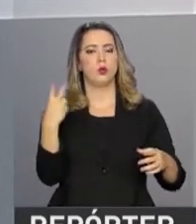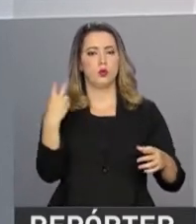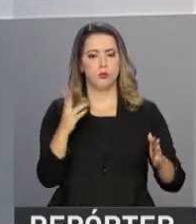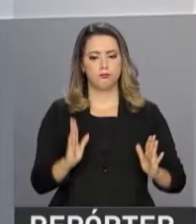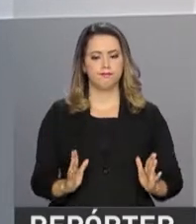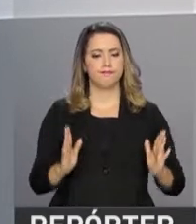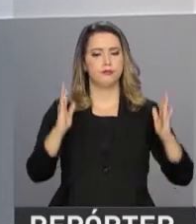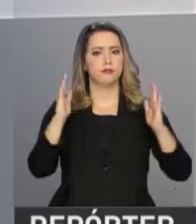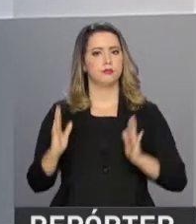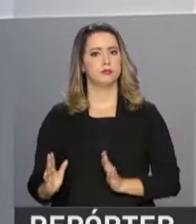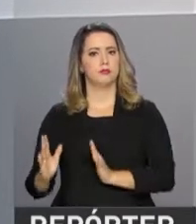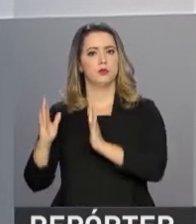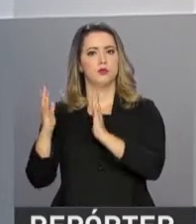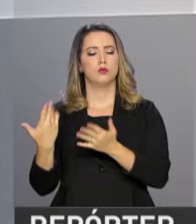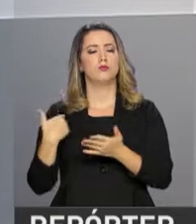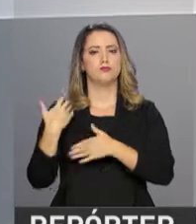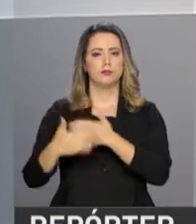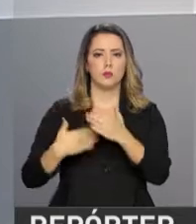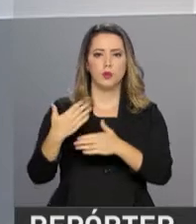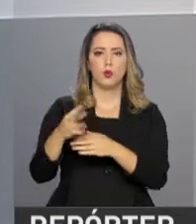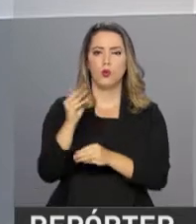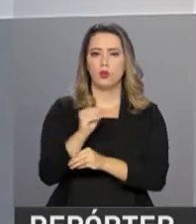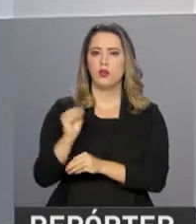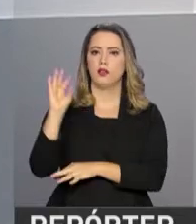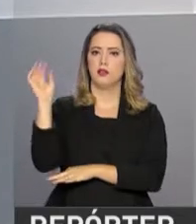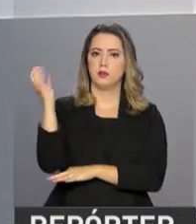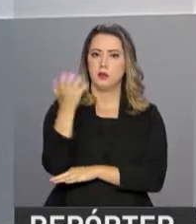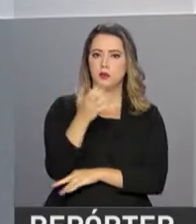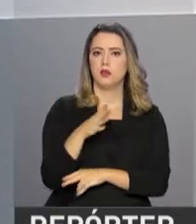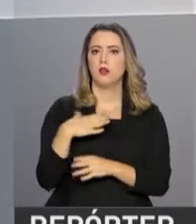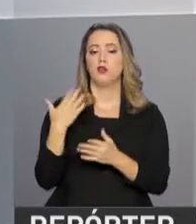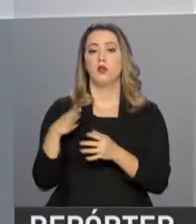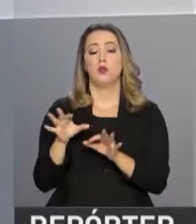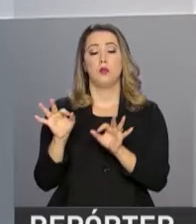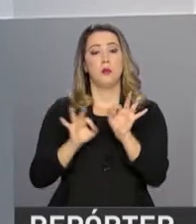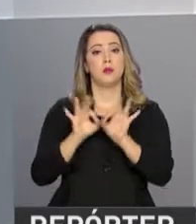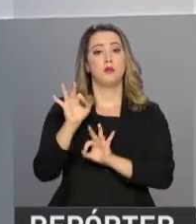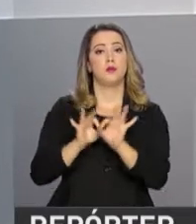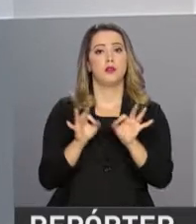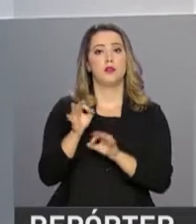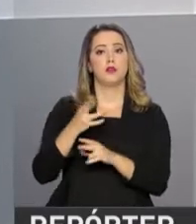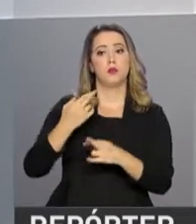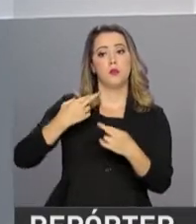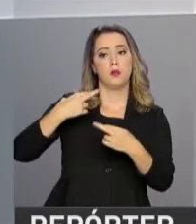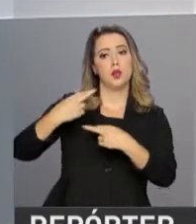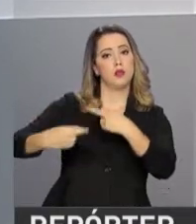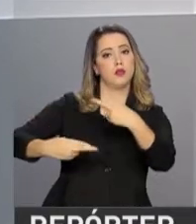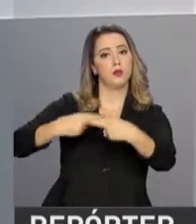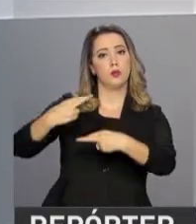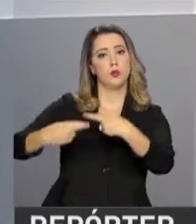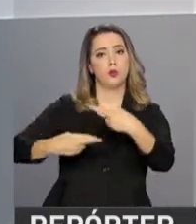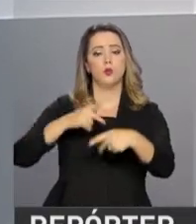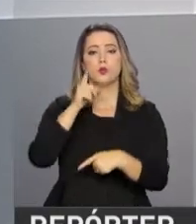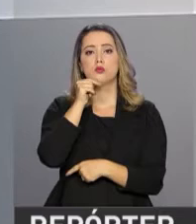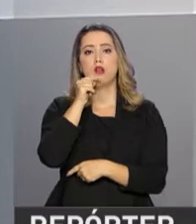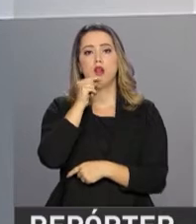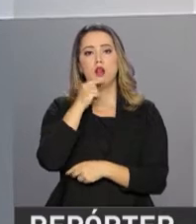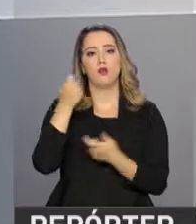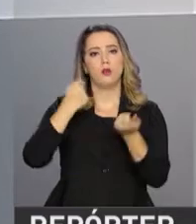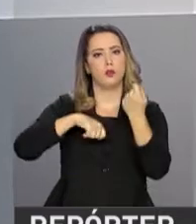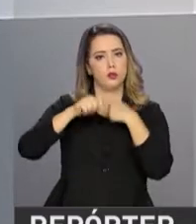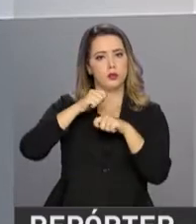blocos seguem o conceito de sustentabilidade com instalações equipadas para reutilização da água e economia de